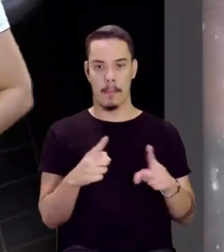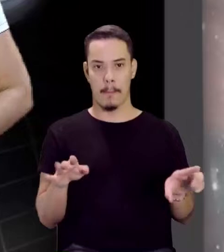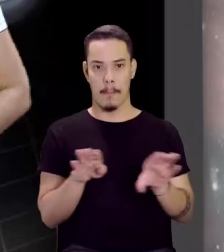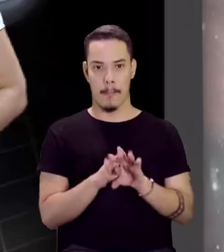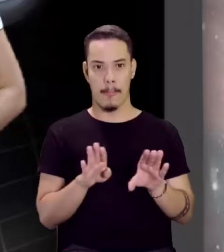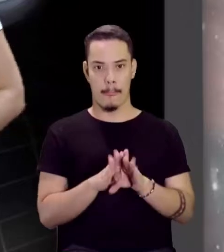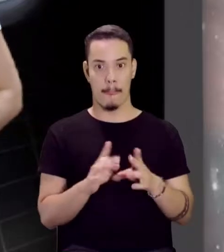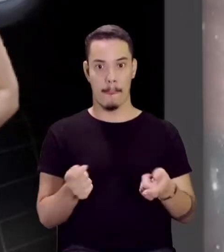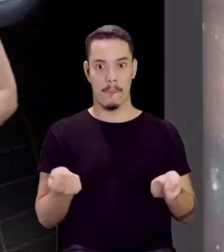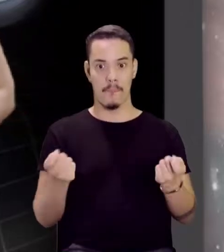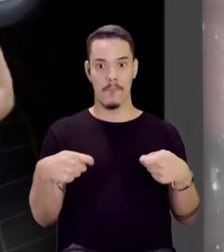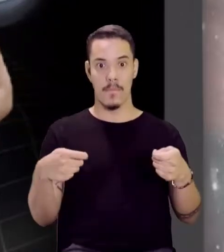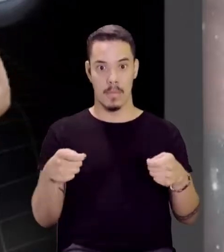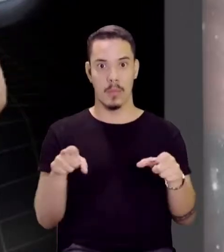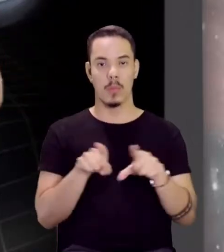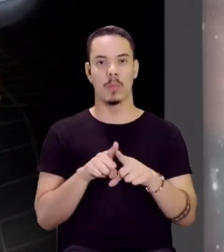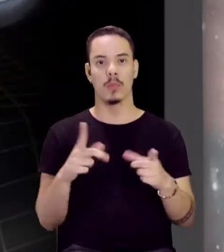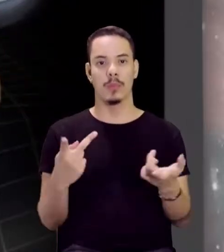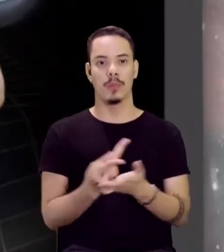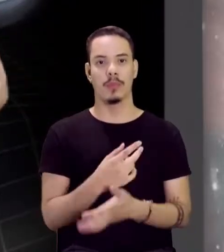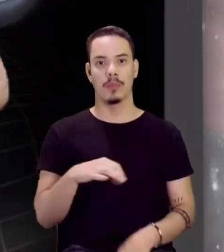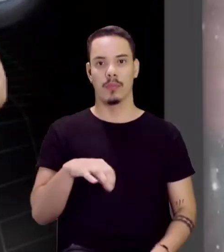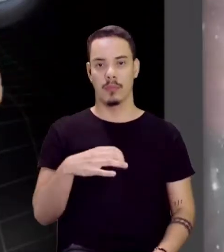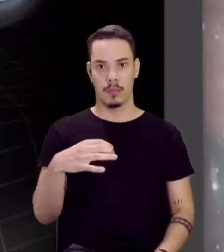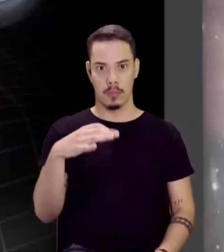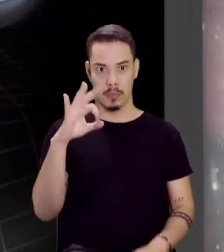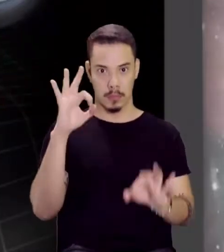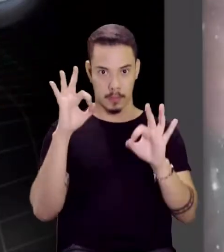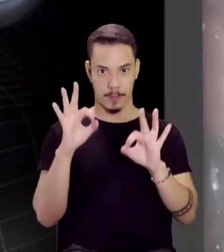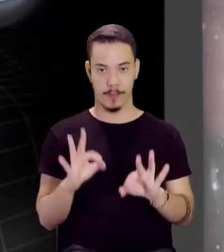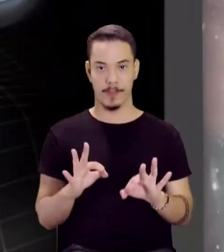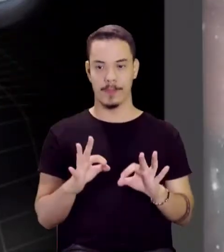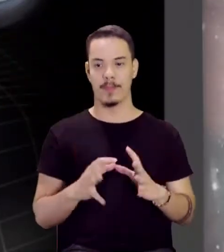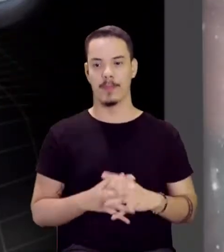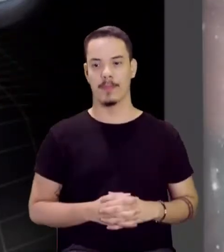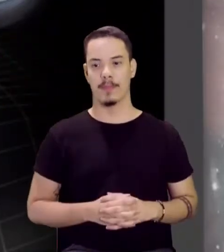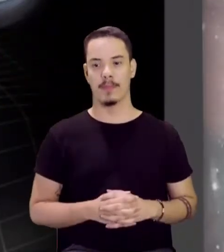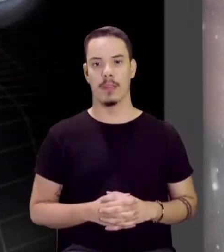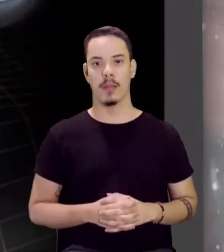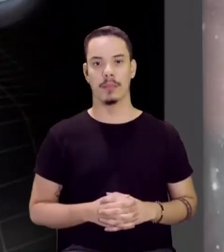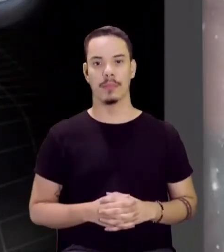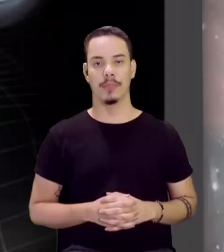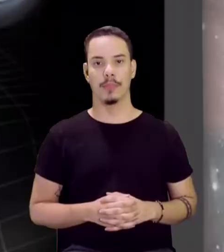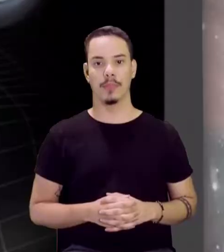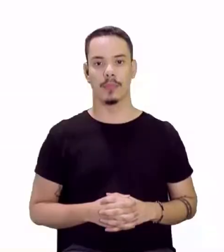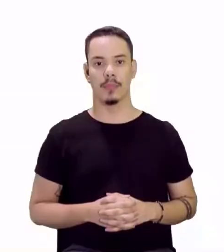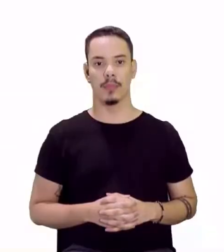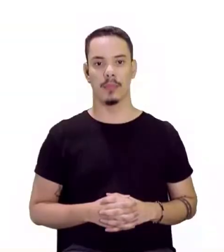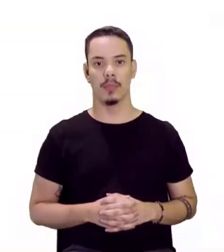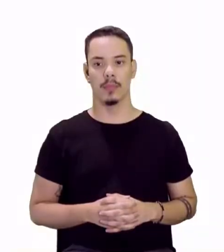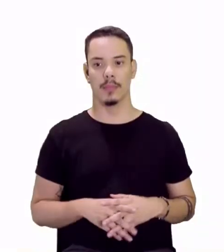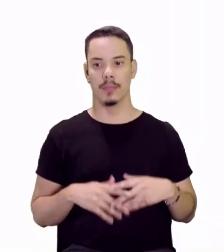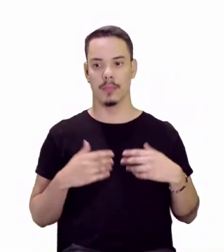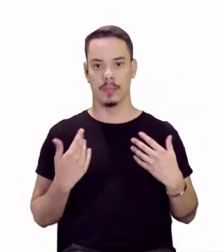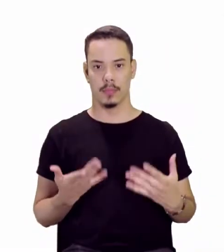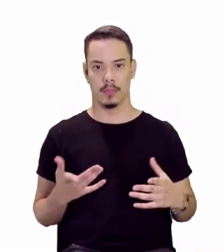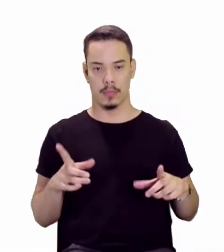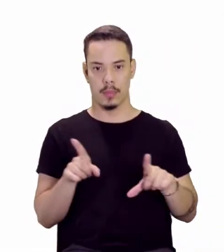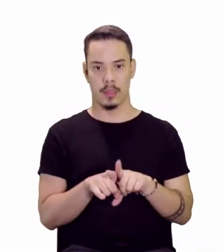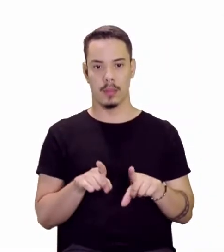ele vai tender a subir. Certo? Bom, pessoal, vamos continuar, olha só. Então